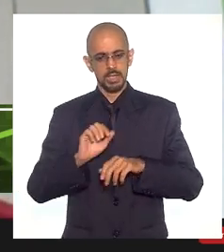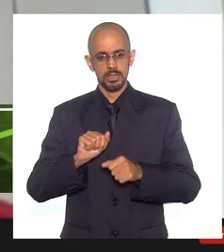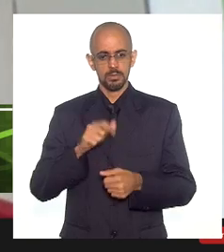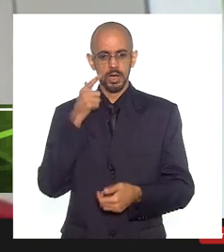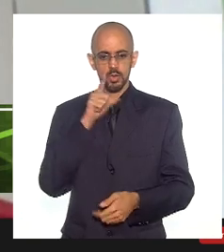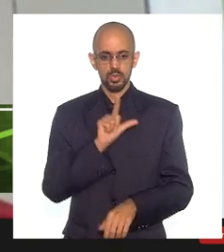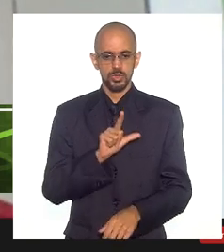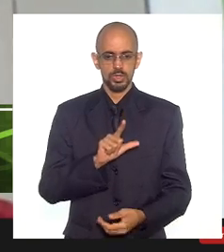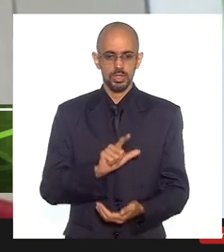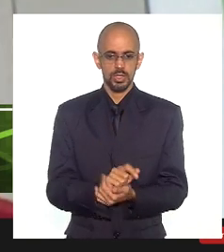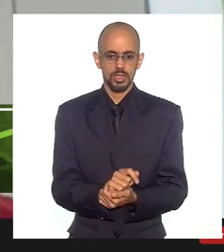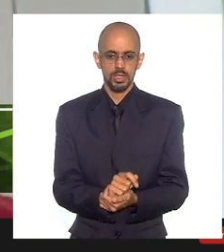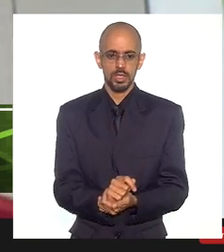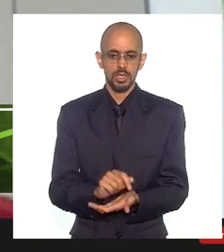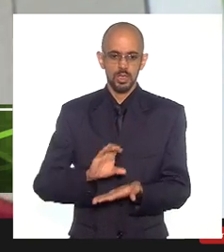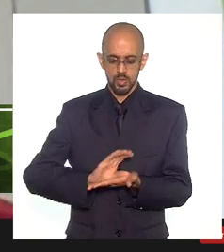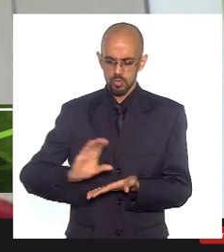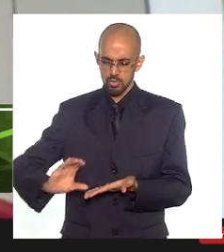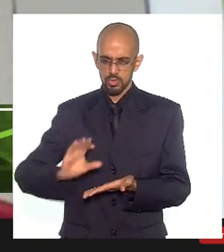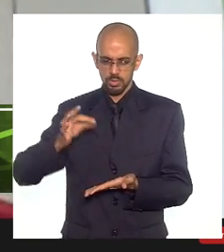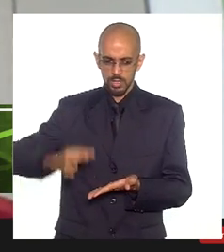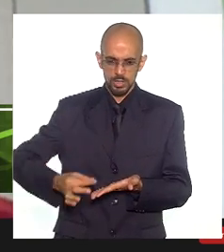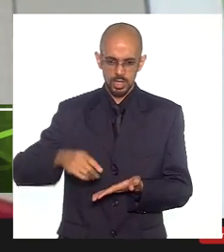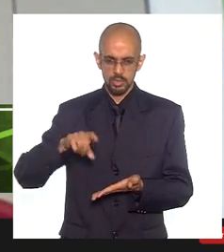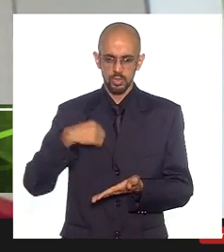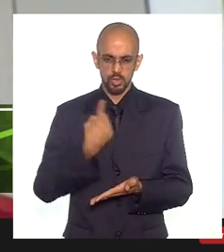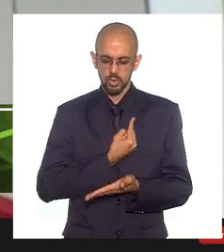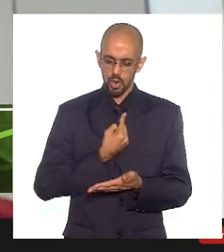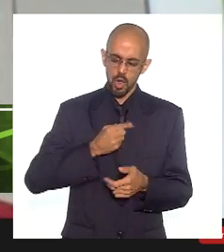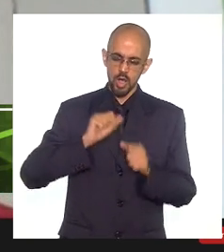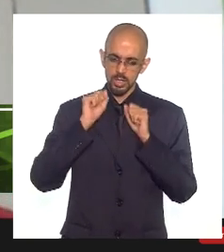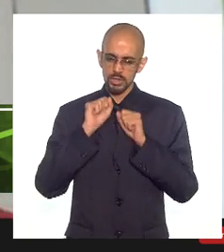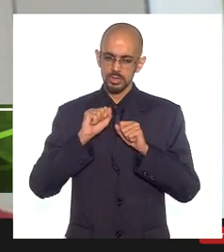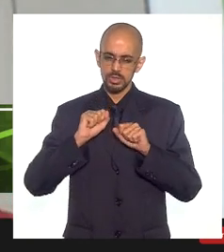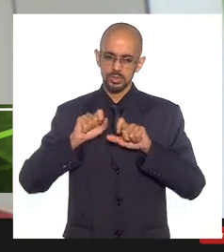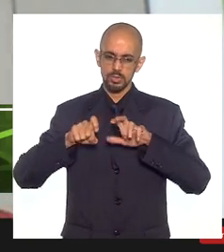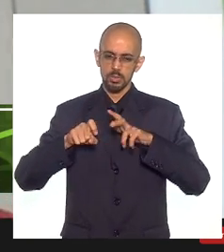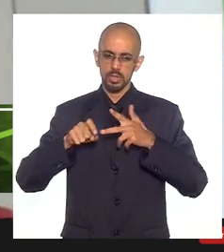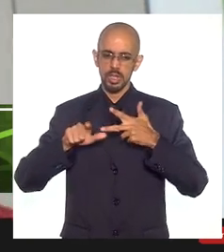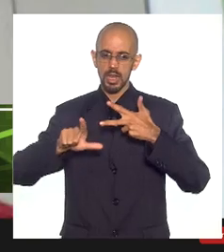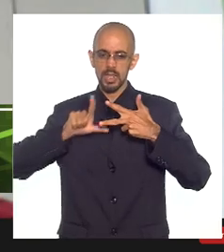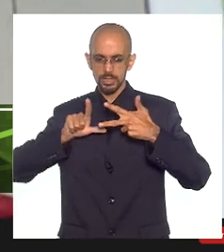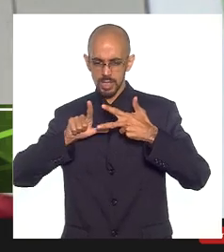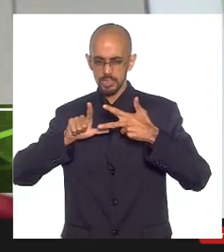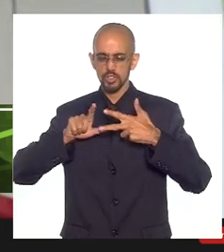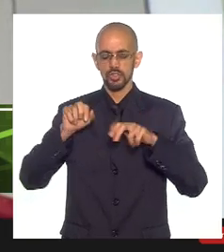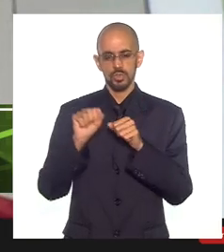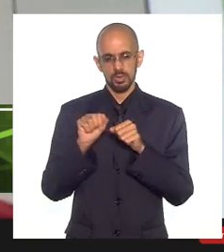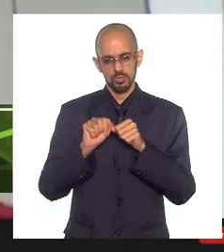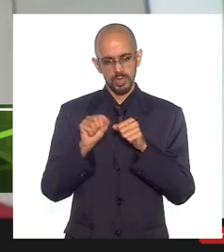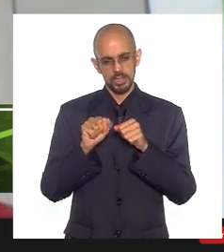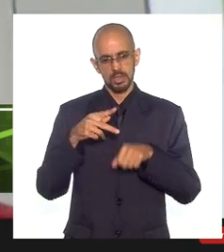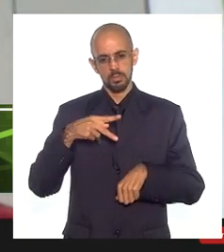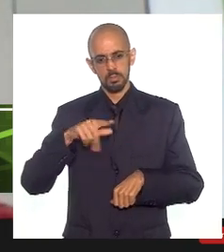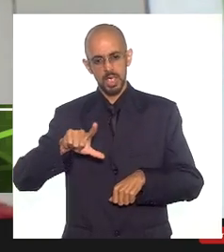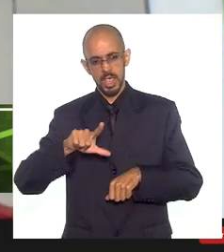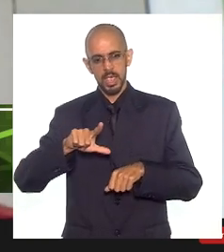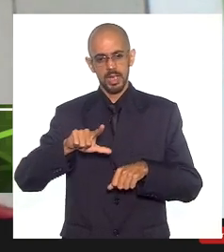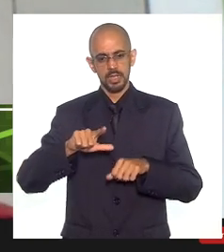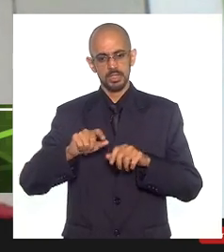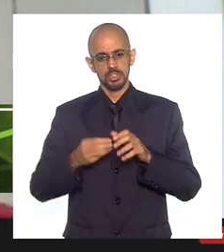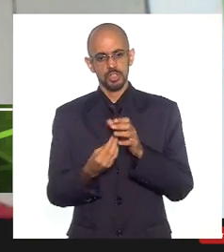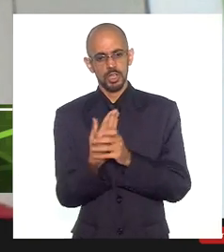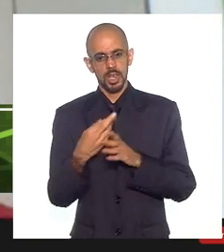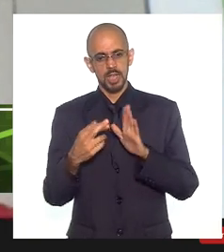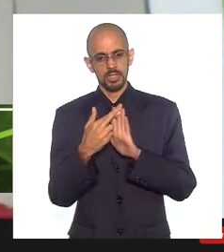décimos representam. E a gente, aqui, enquanto legislativo, está fazendo esse esforço. e o deputado Aldeque Carneiro apresentamos esse projeto de regulamentação desse